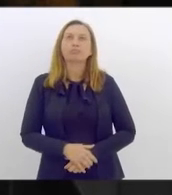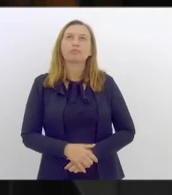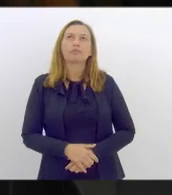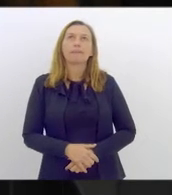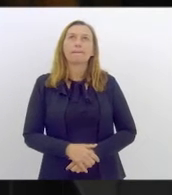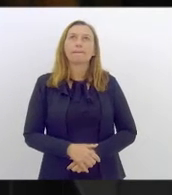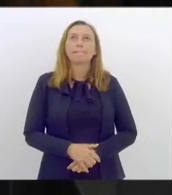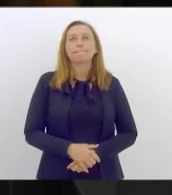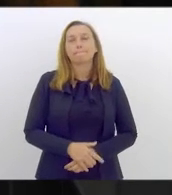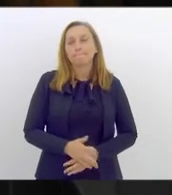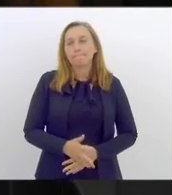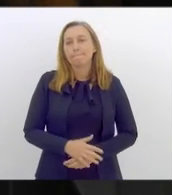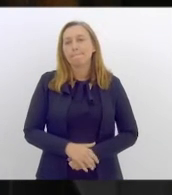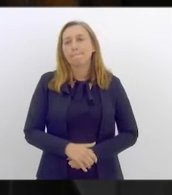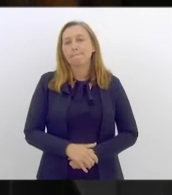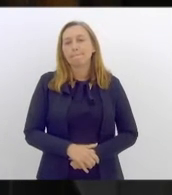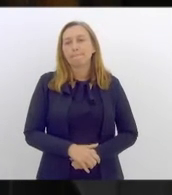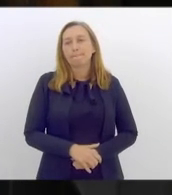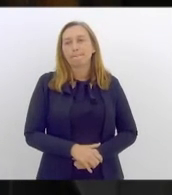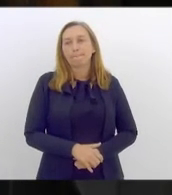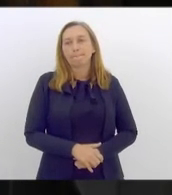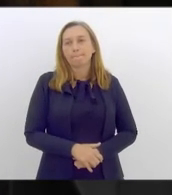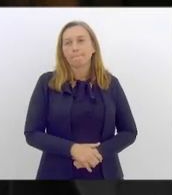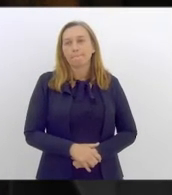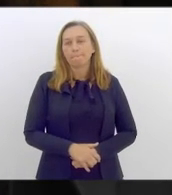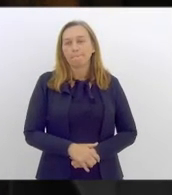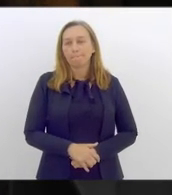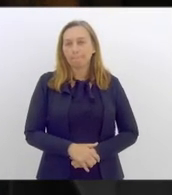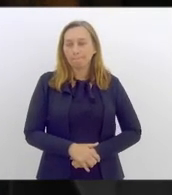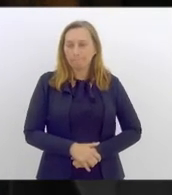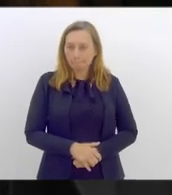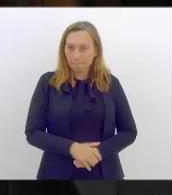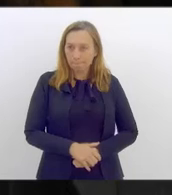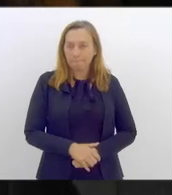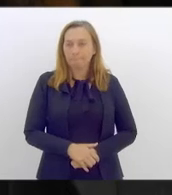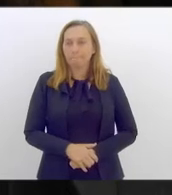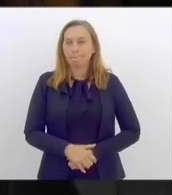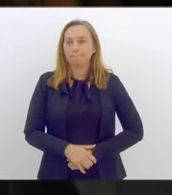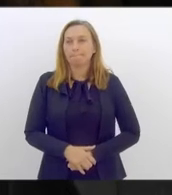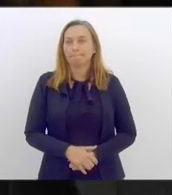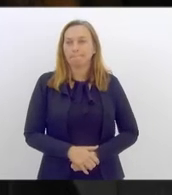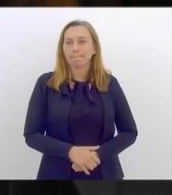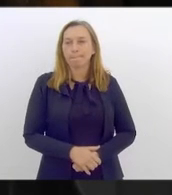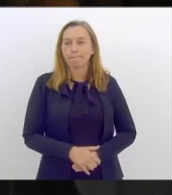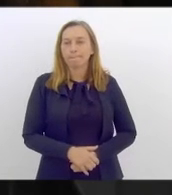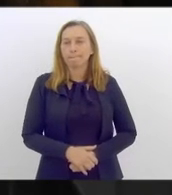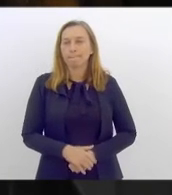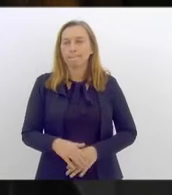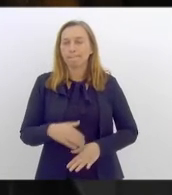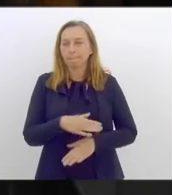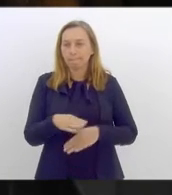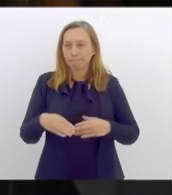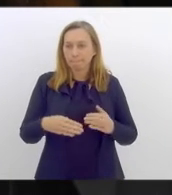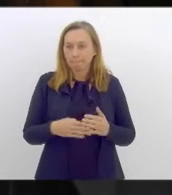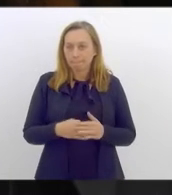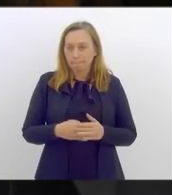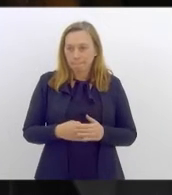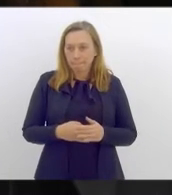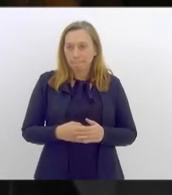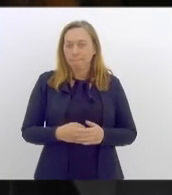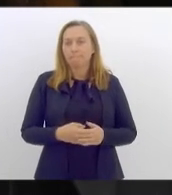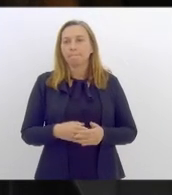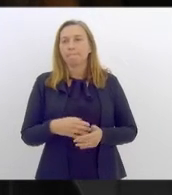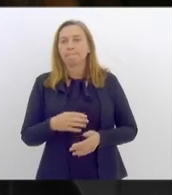poder aquisitivo da população Fluminense e brasileira a